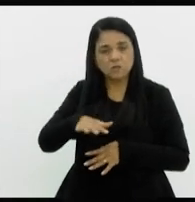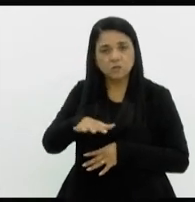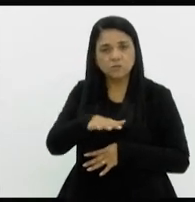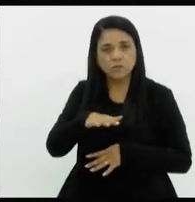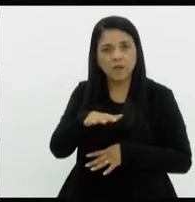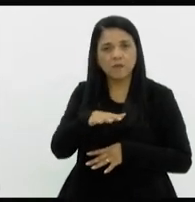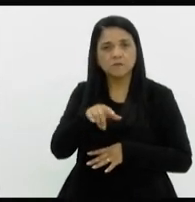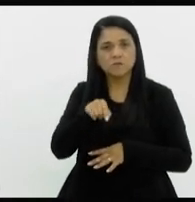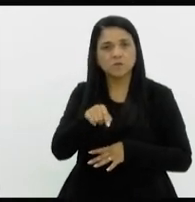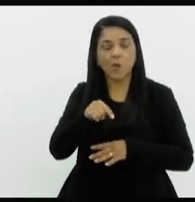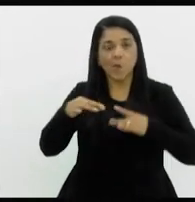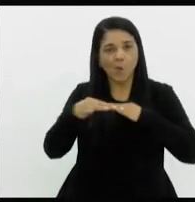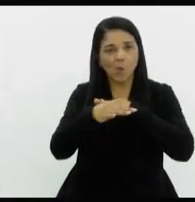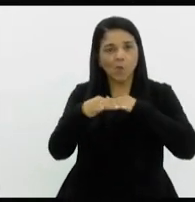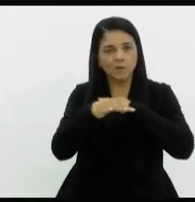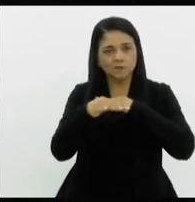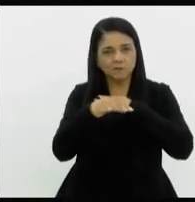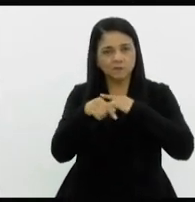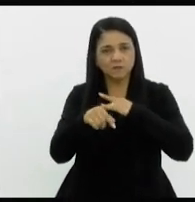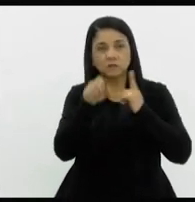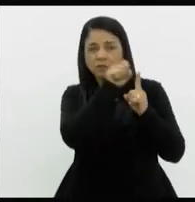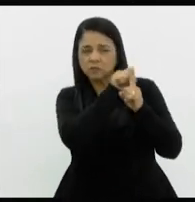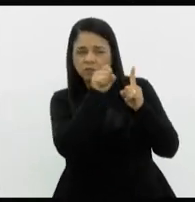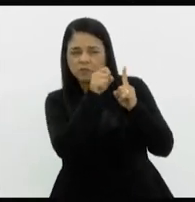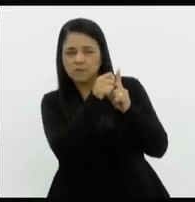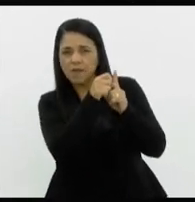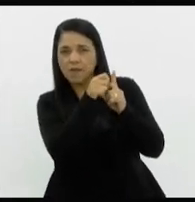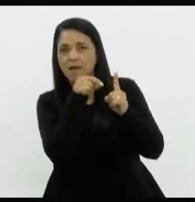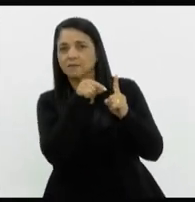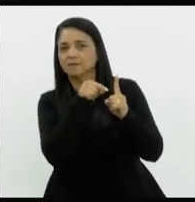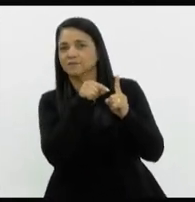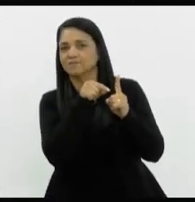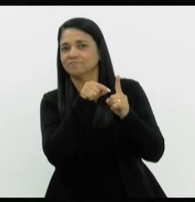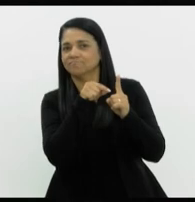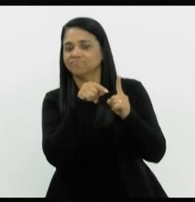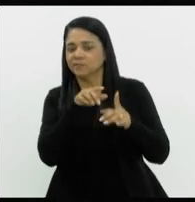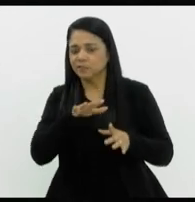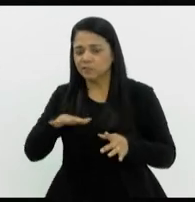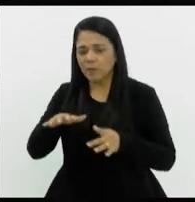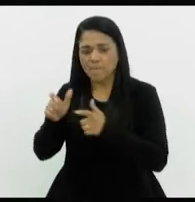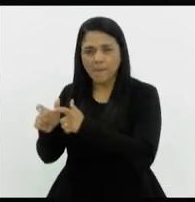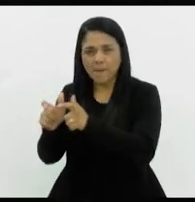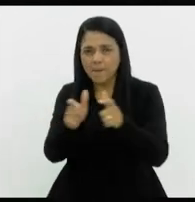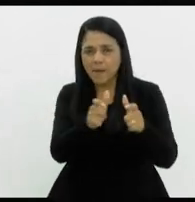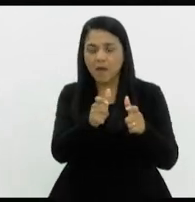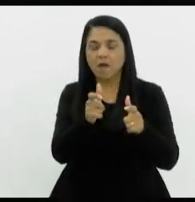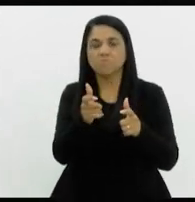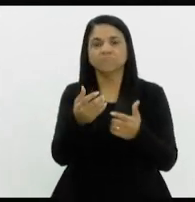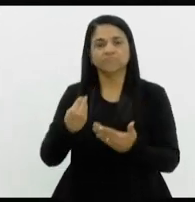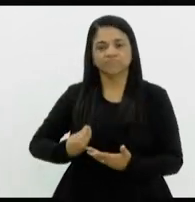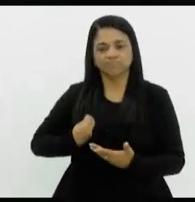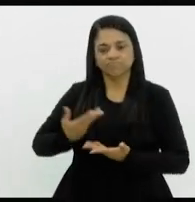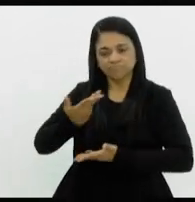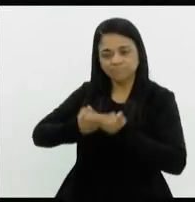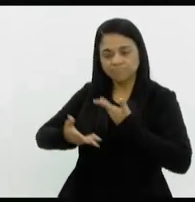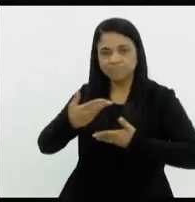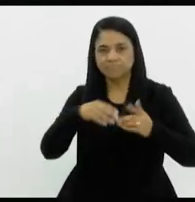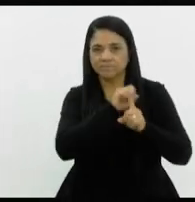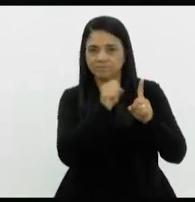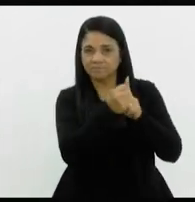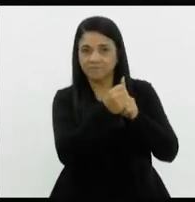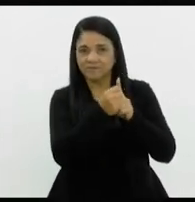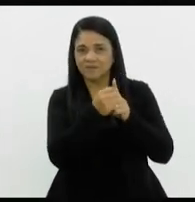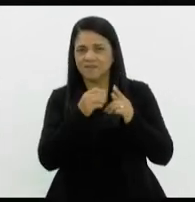a urbanização, pensamos a sociedade, pensamos todos os espaços do convívio social. Somos mais do que a produção